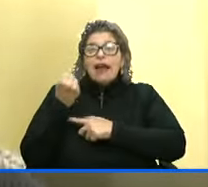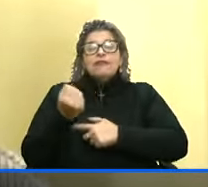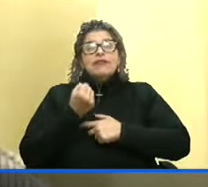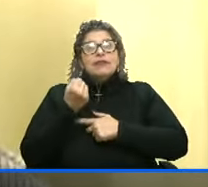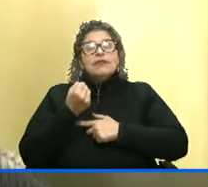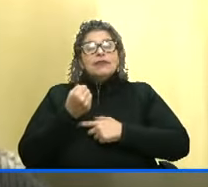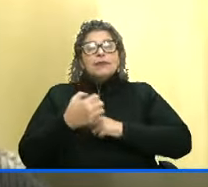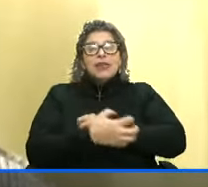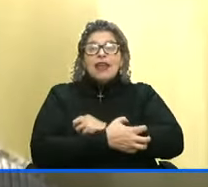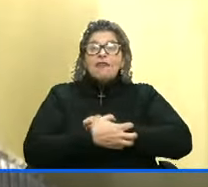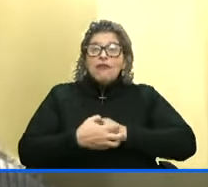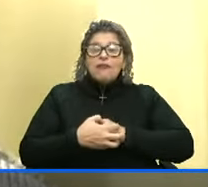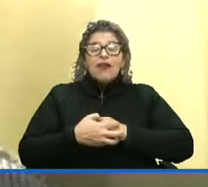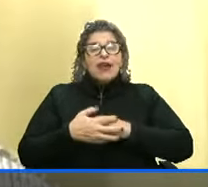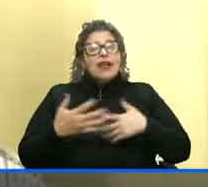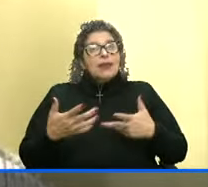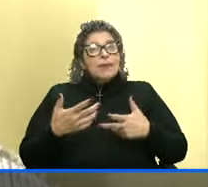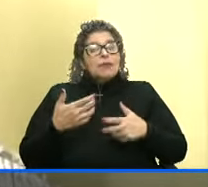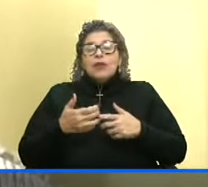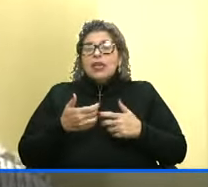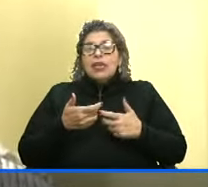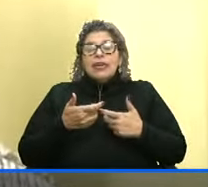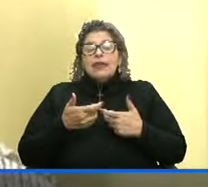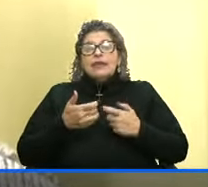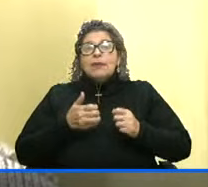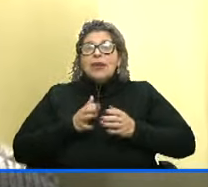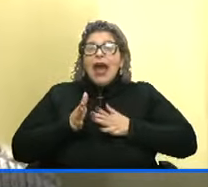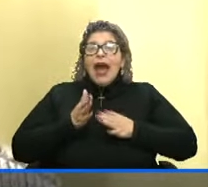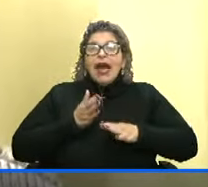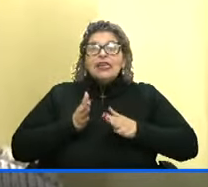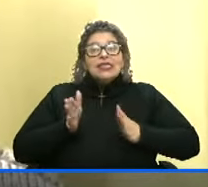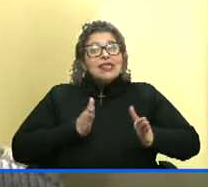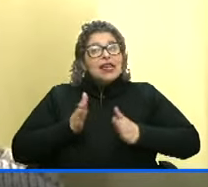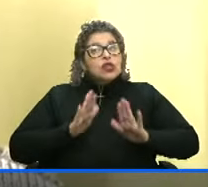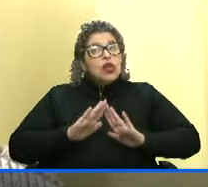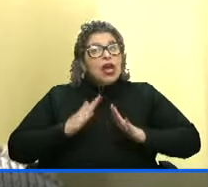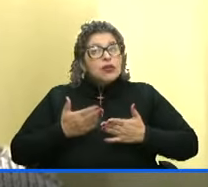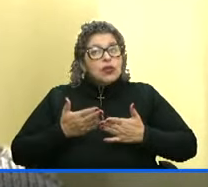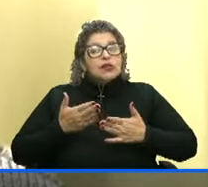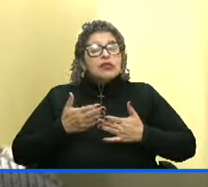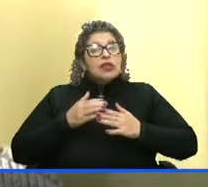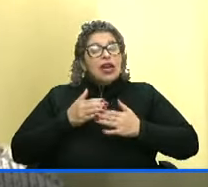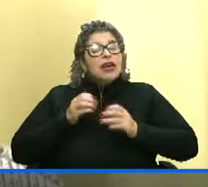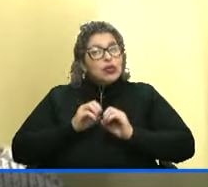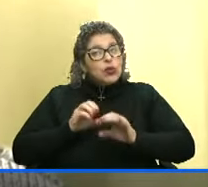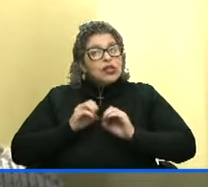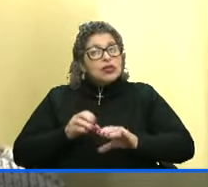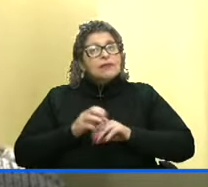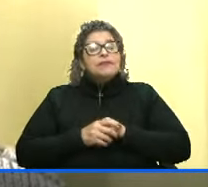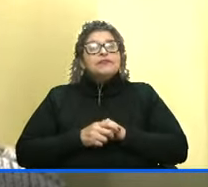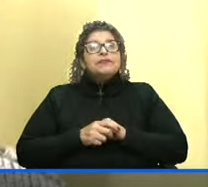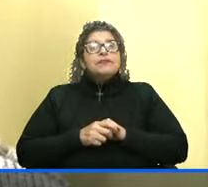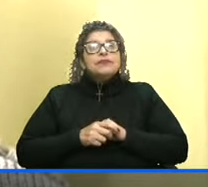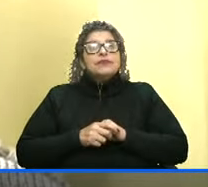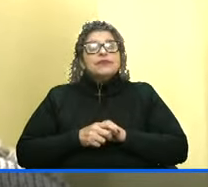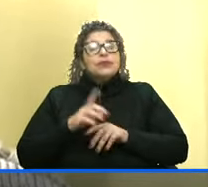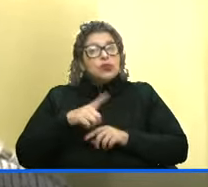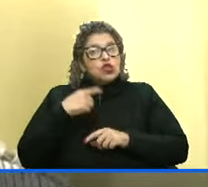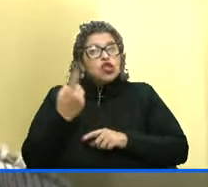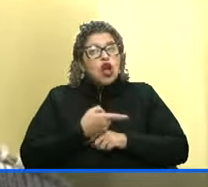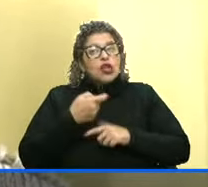onde há o maior déficit pelo acesso à educação. E é nisso que eu queria fazer aqui a minha fala.